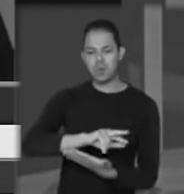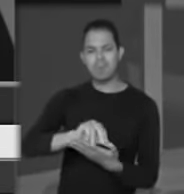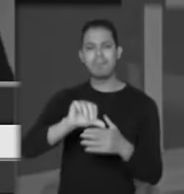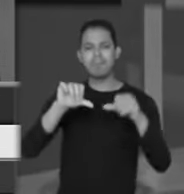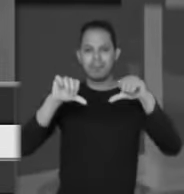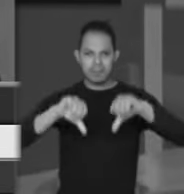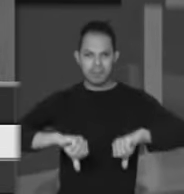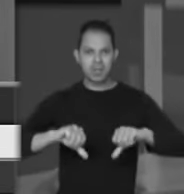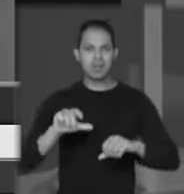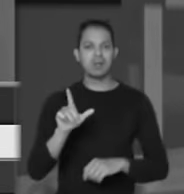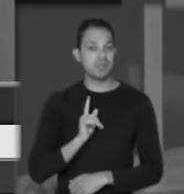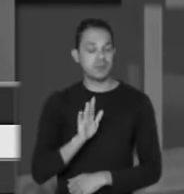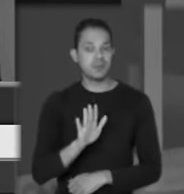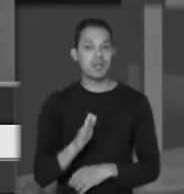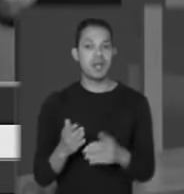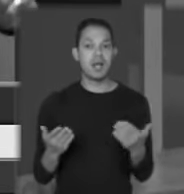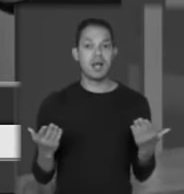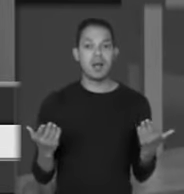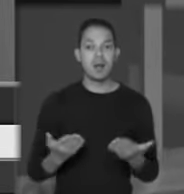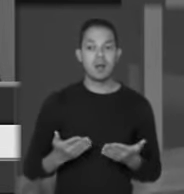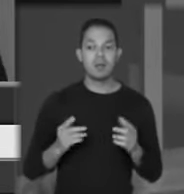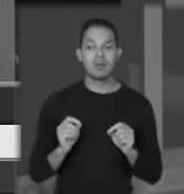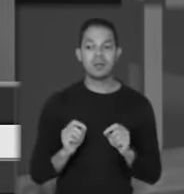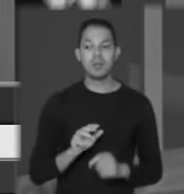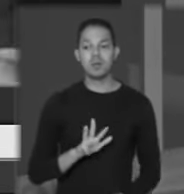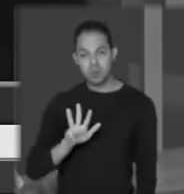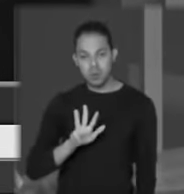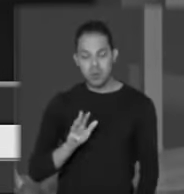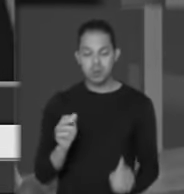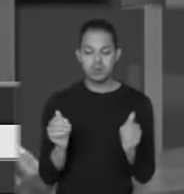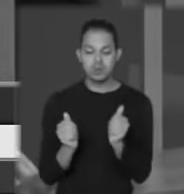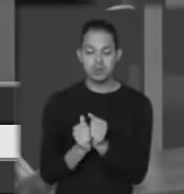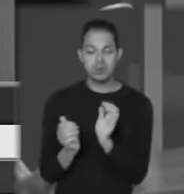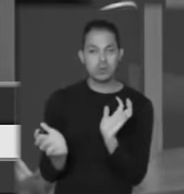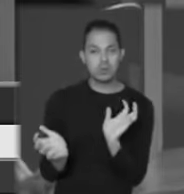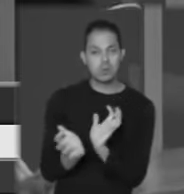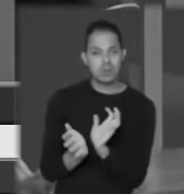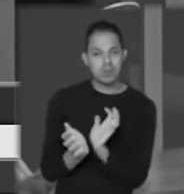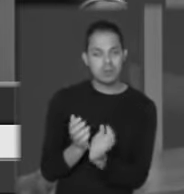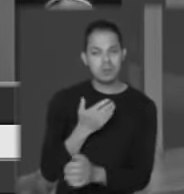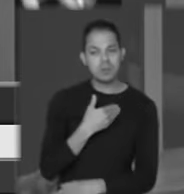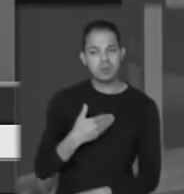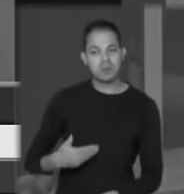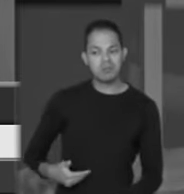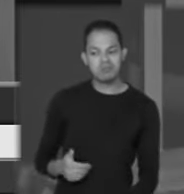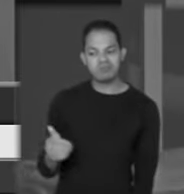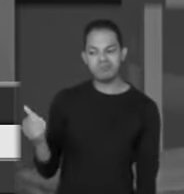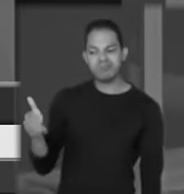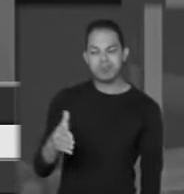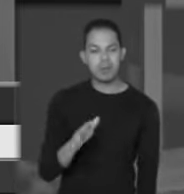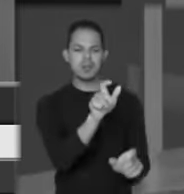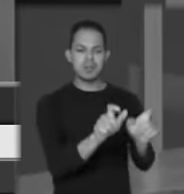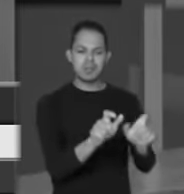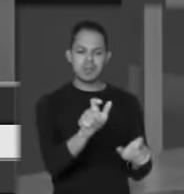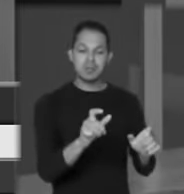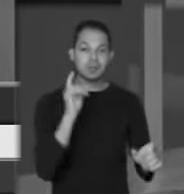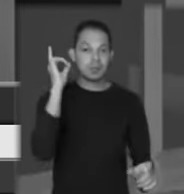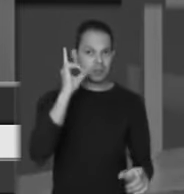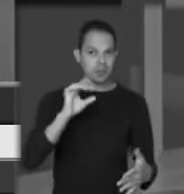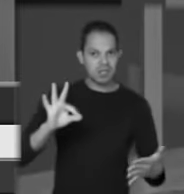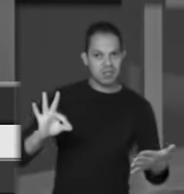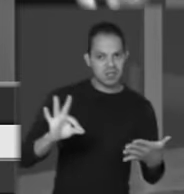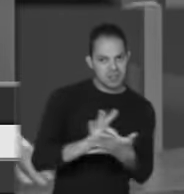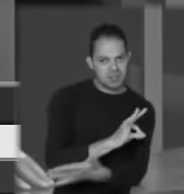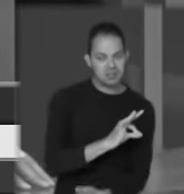Nós estamos vendo agora Lula e o seu desgoverno pressionando deputados que assinaram a CPMI,